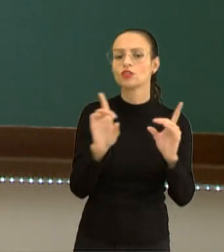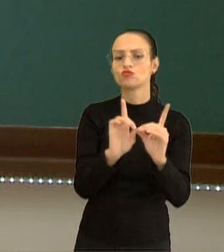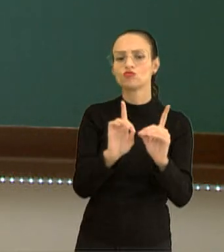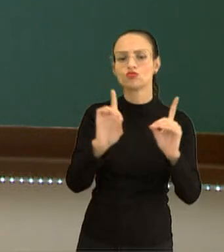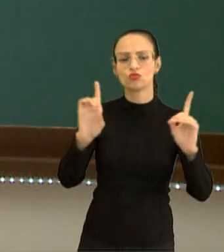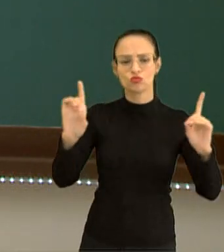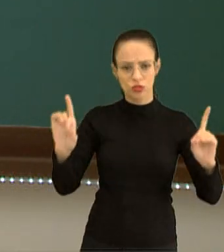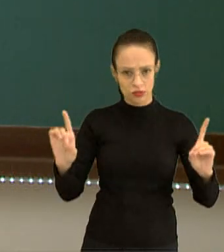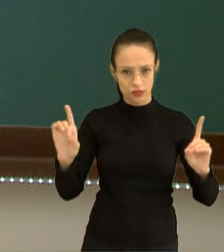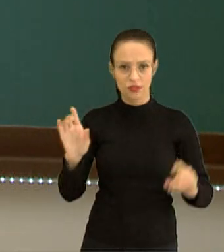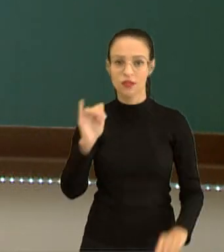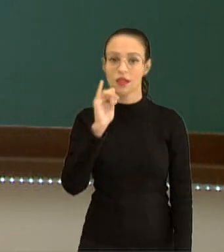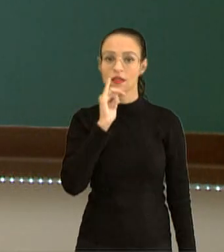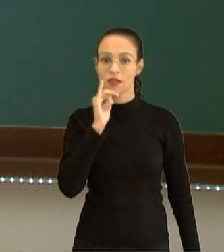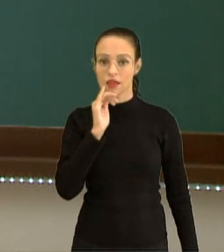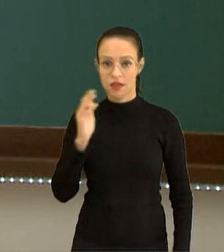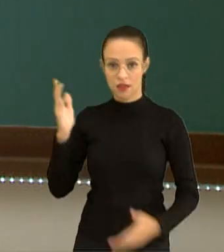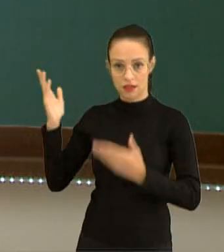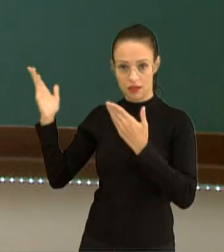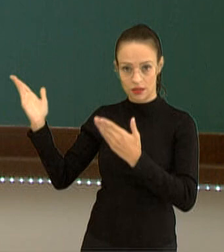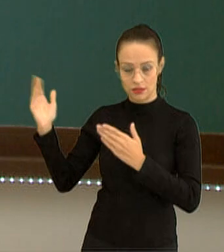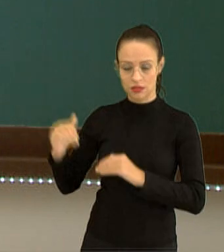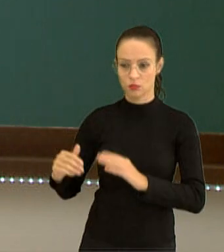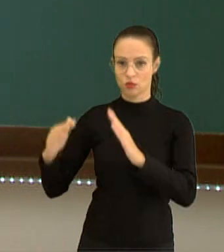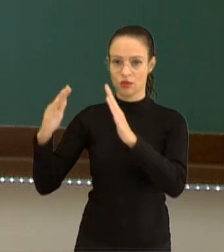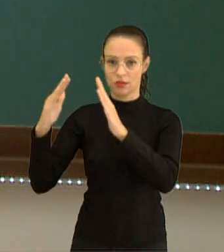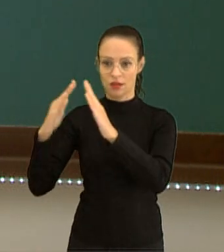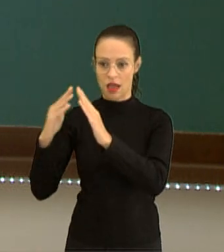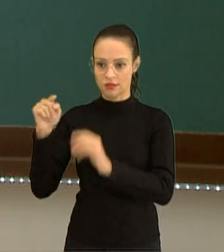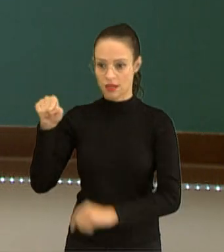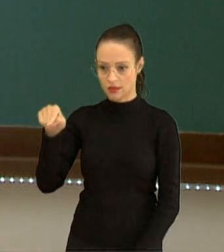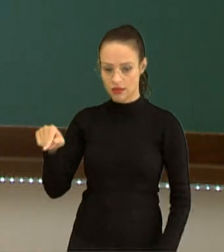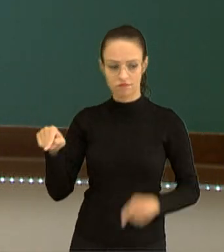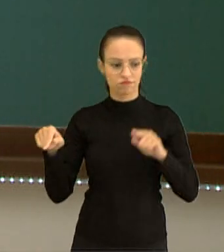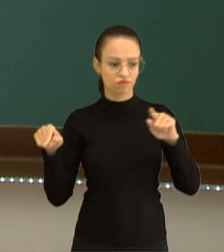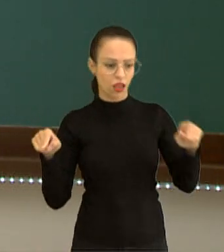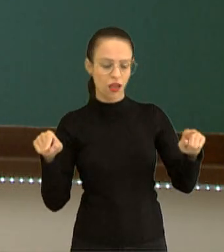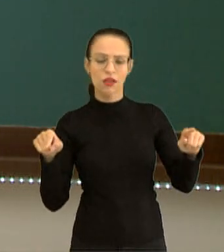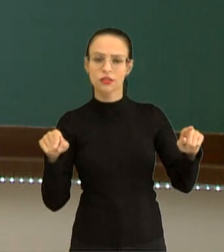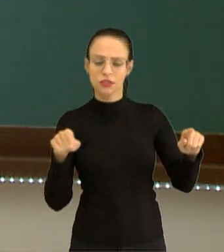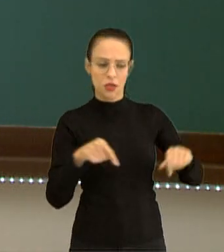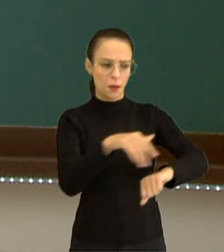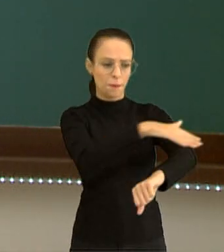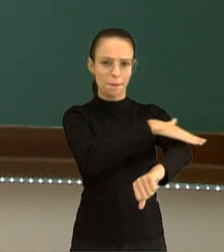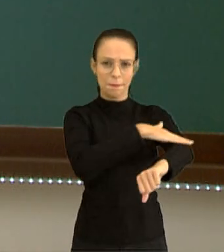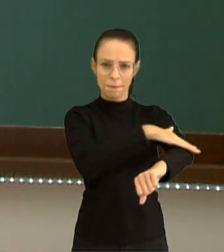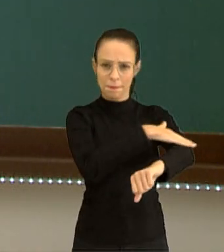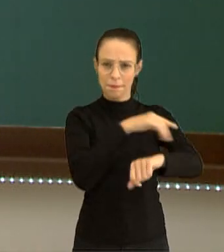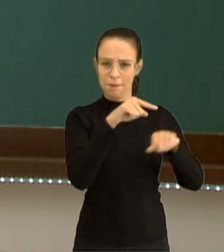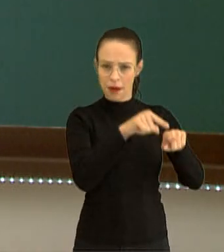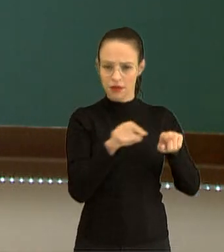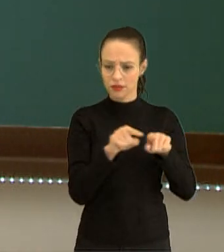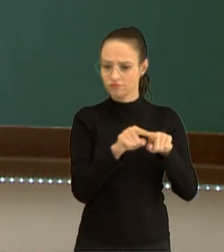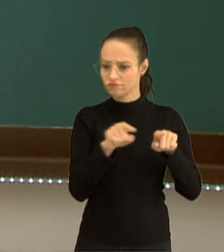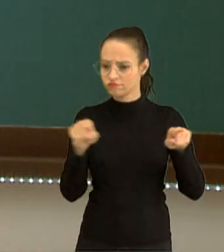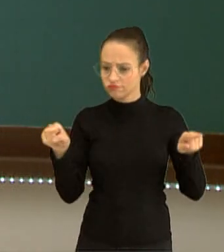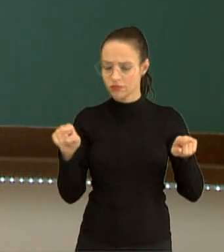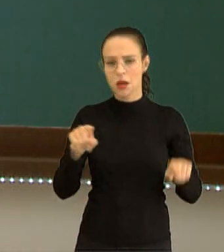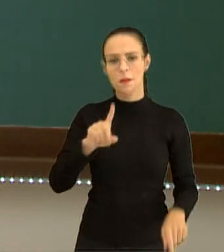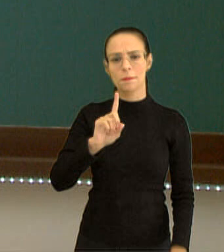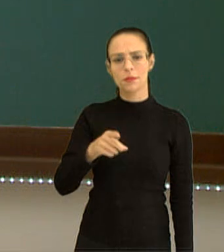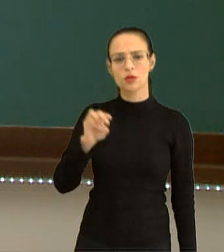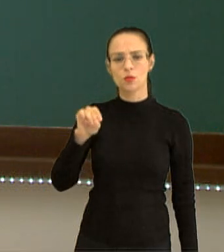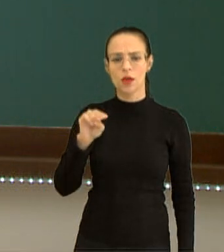Então, entre o parque e a casa, nós temos uma distância, nesse caso de 1000 metros, tá? Então, podemos dizer,